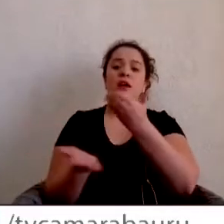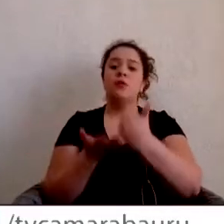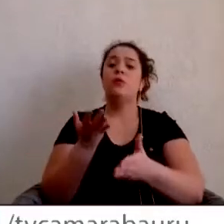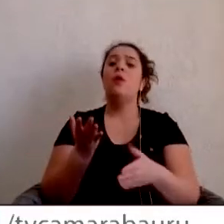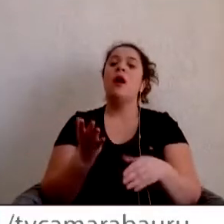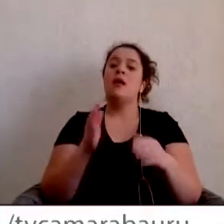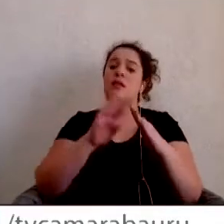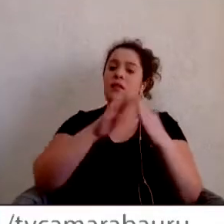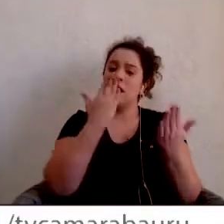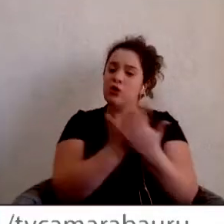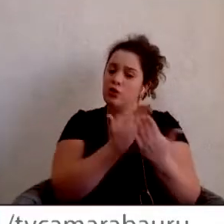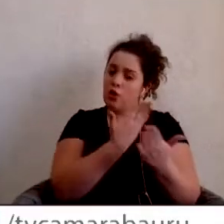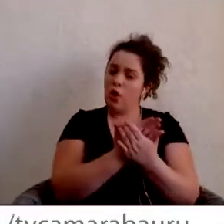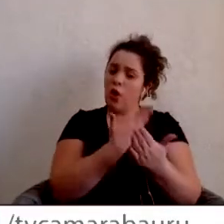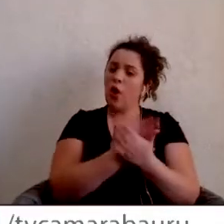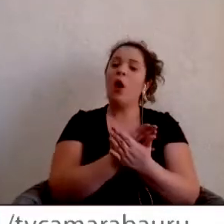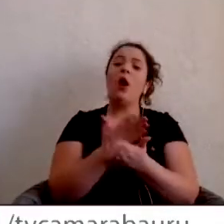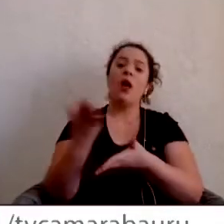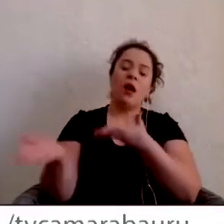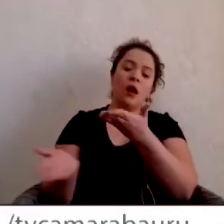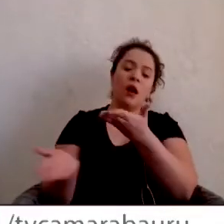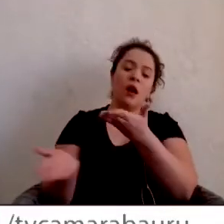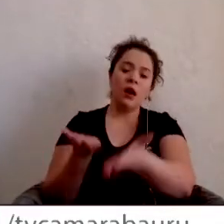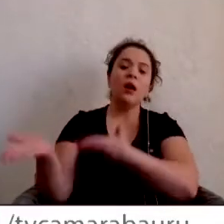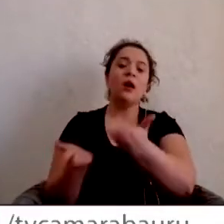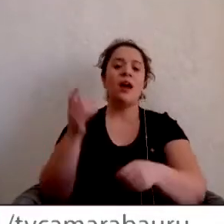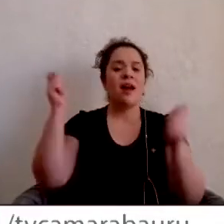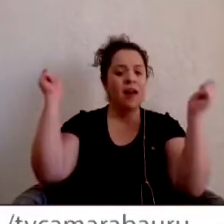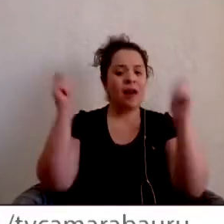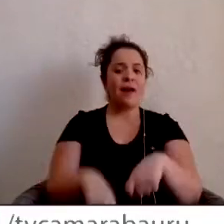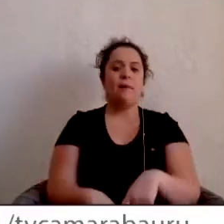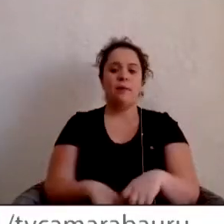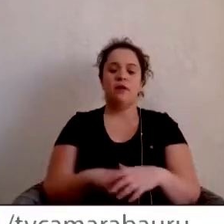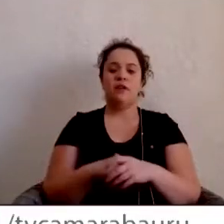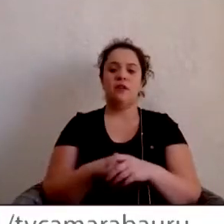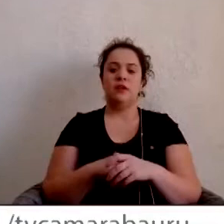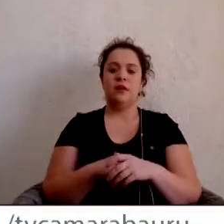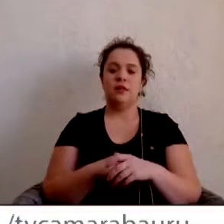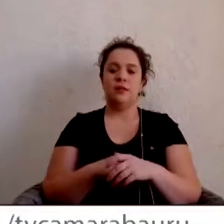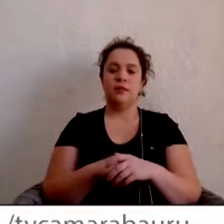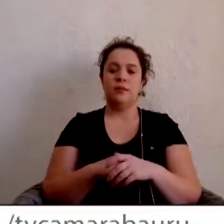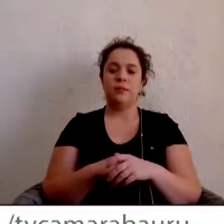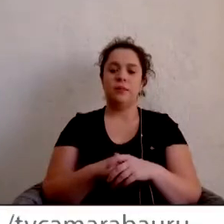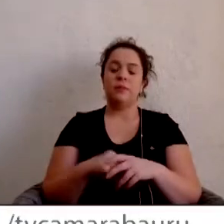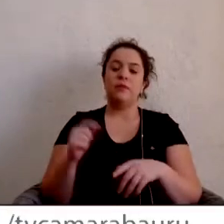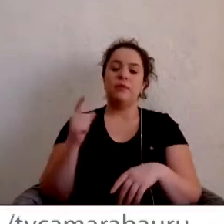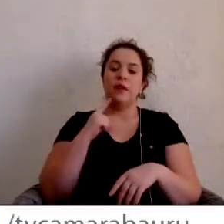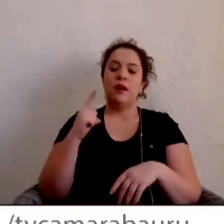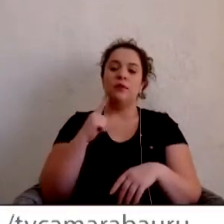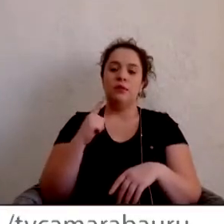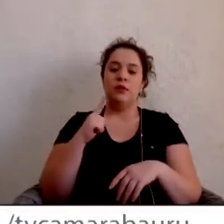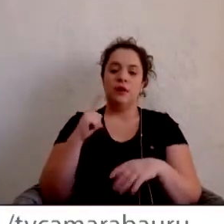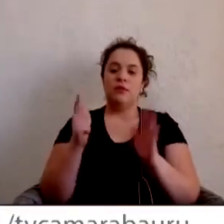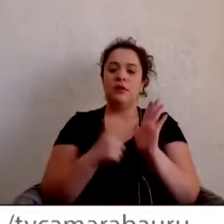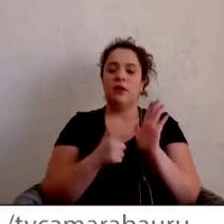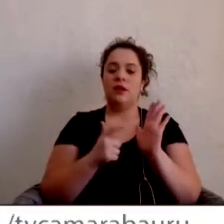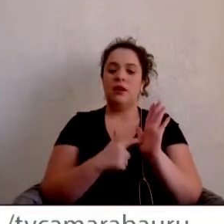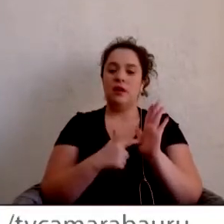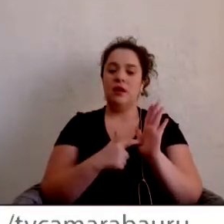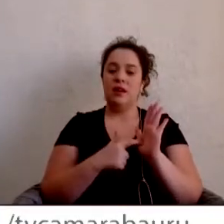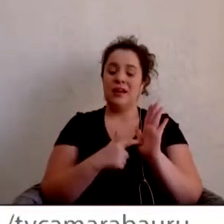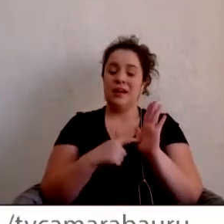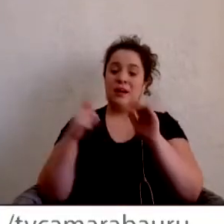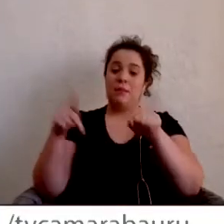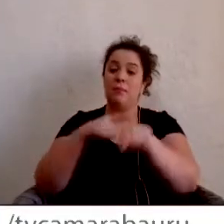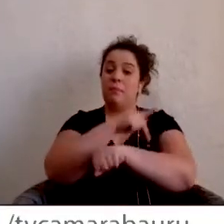É possível, eu tenho aqui e trago aqui o que foi feito em países que já passaram por esse